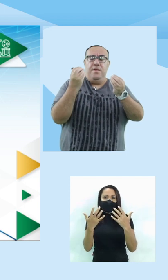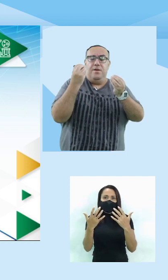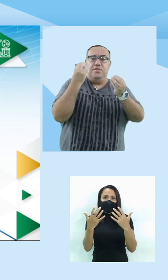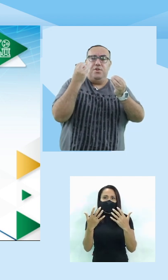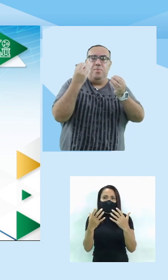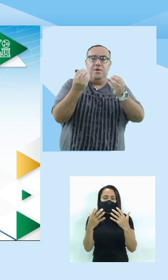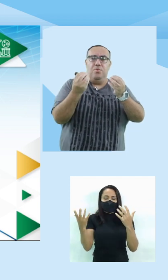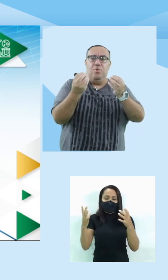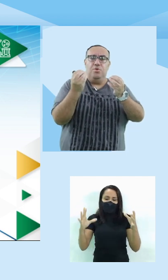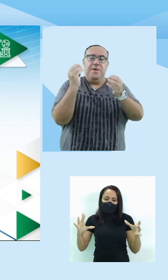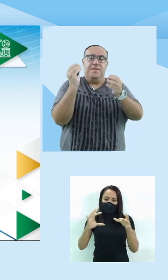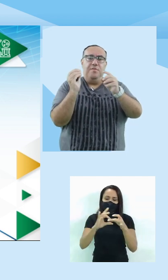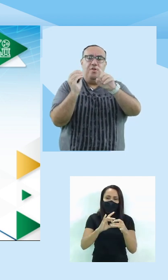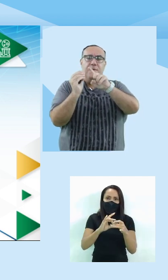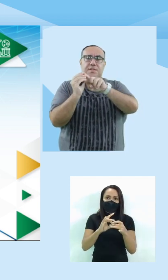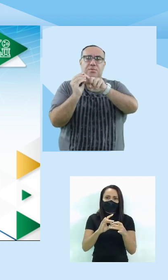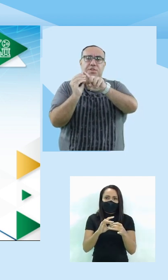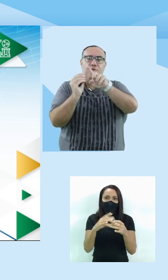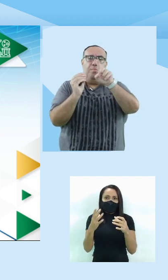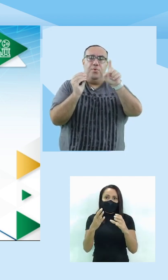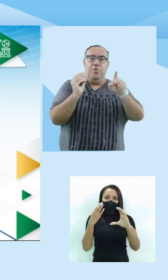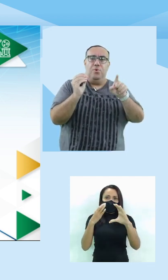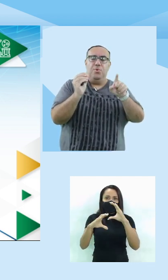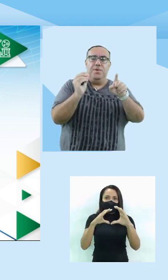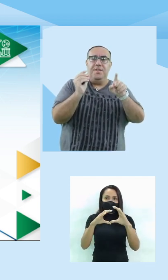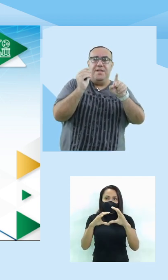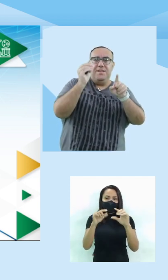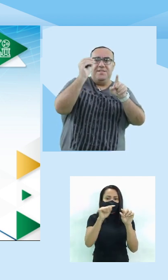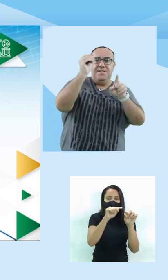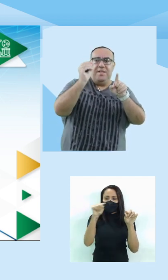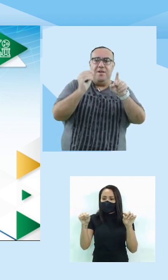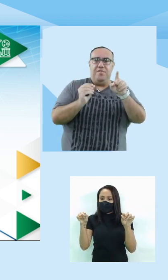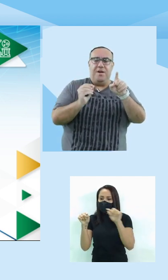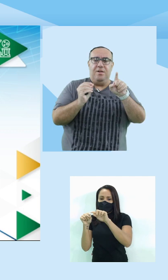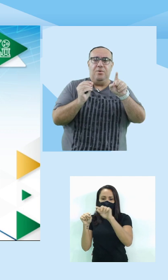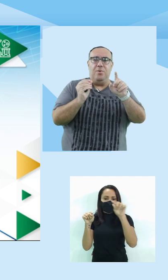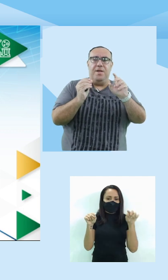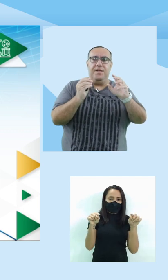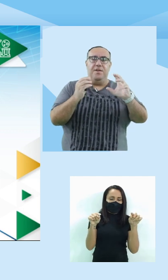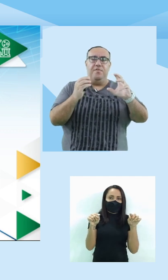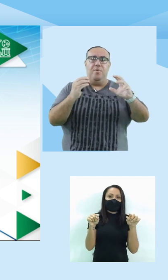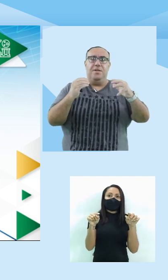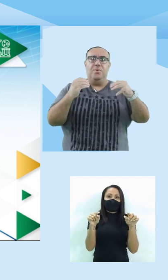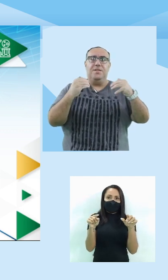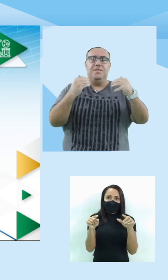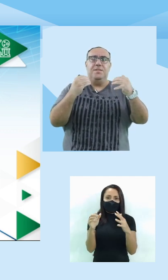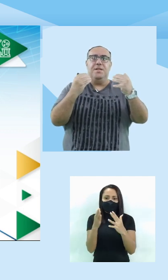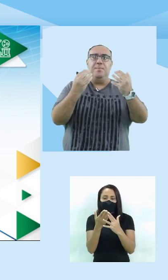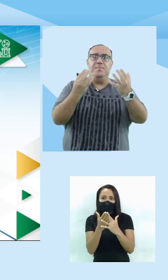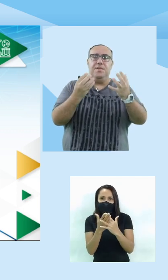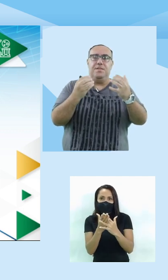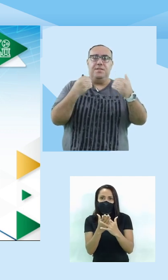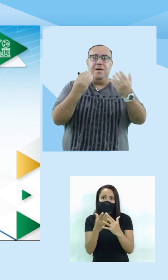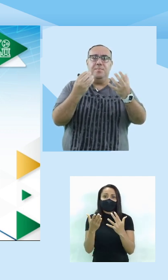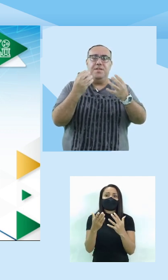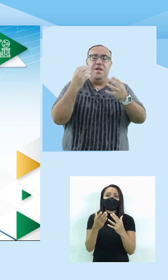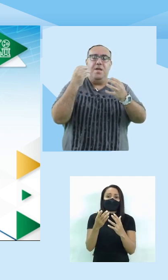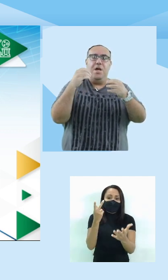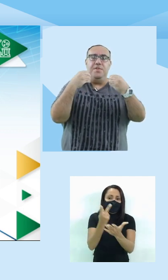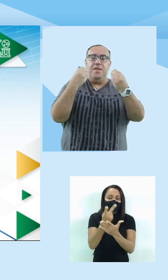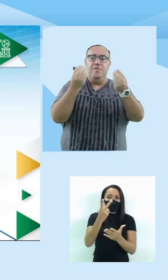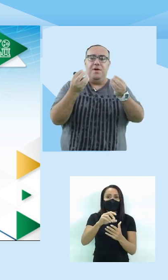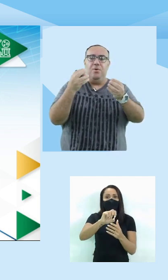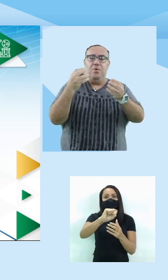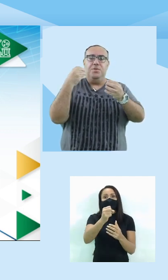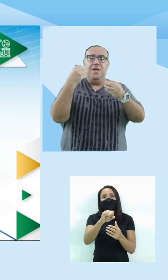ele se comunica com o outro, passando informação de um para o outro, e nesse intervalo é que é formado a sinapse. A sinapse é